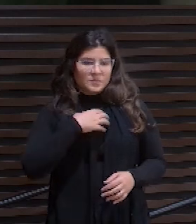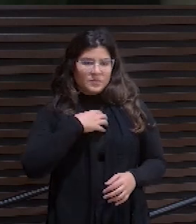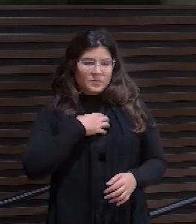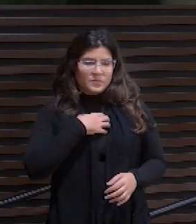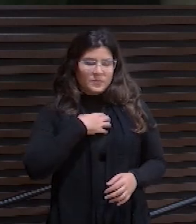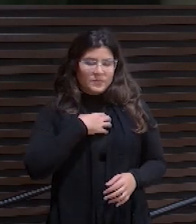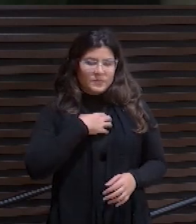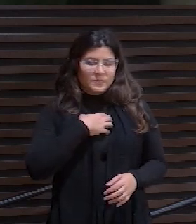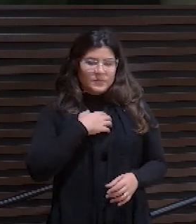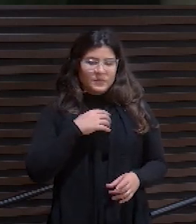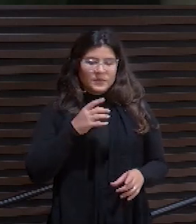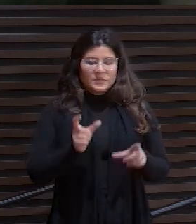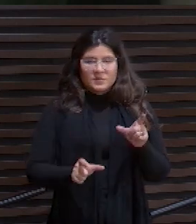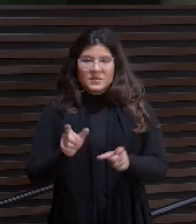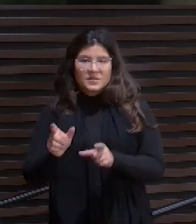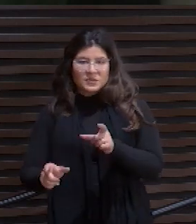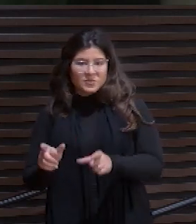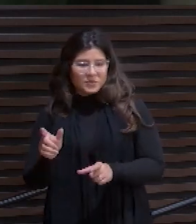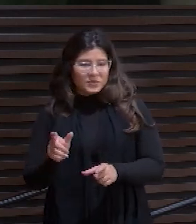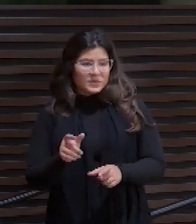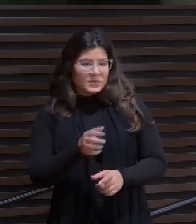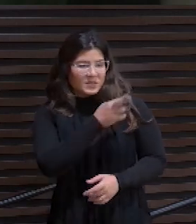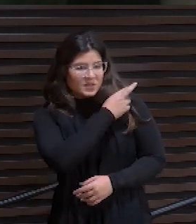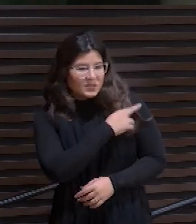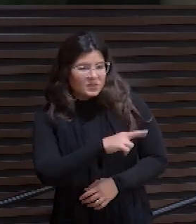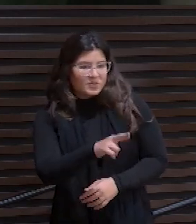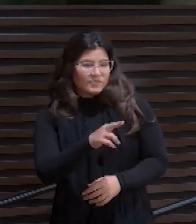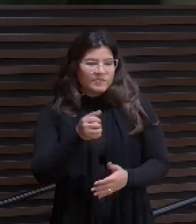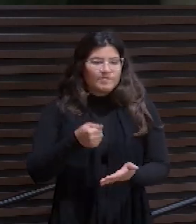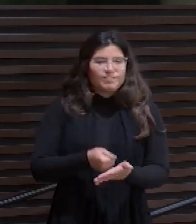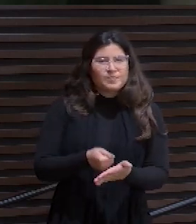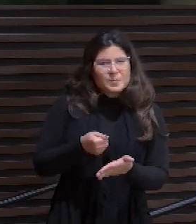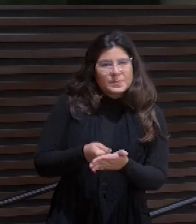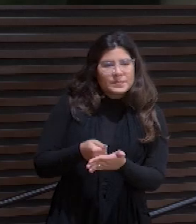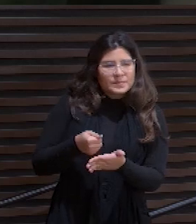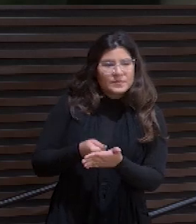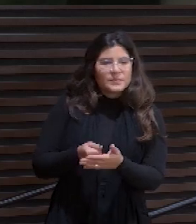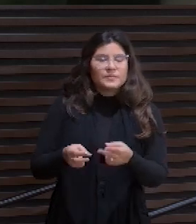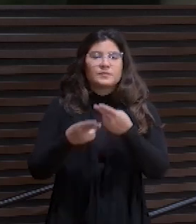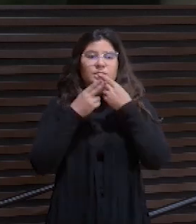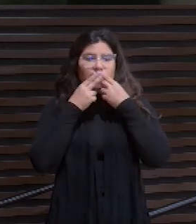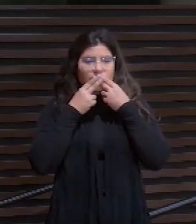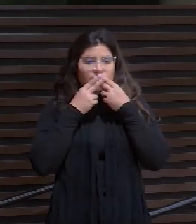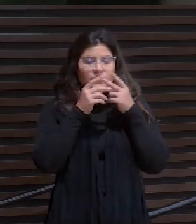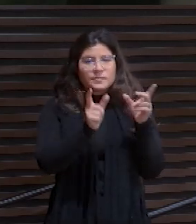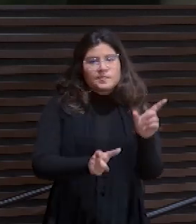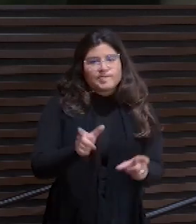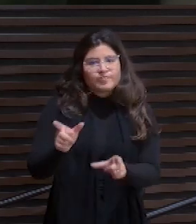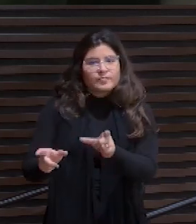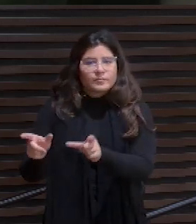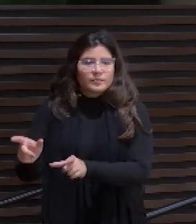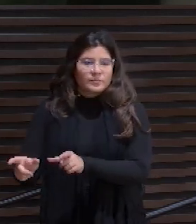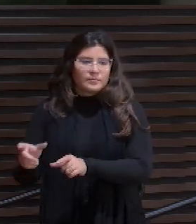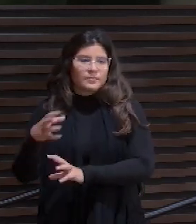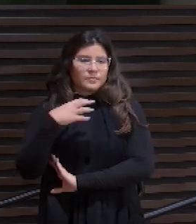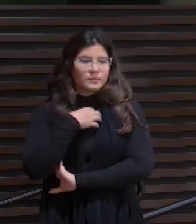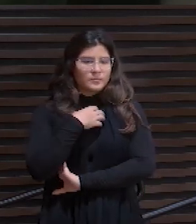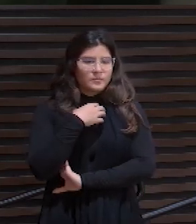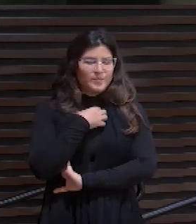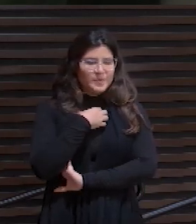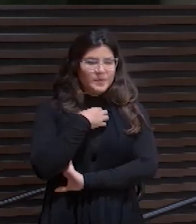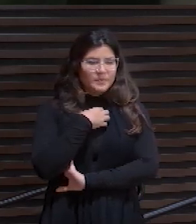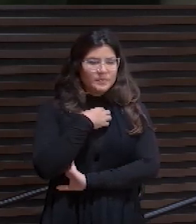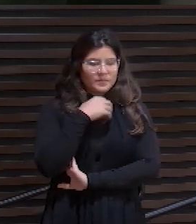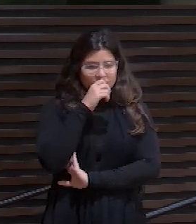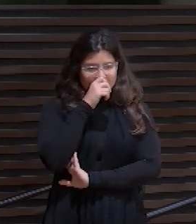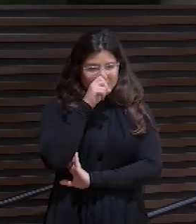religiosos impunham e exigiam o jejum das outras pessoas era uma forma de fazer remendo com o evangelho de